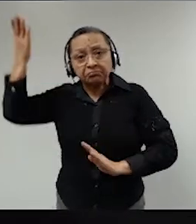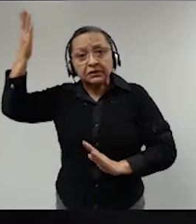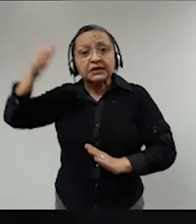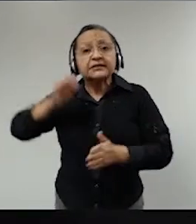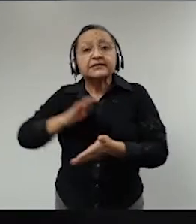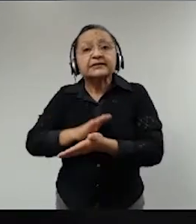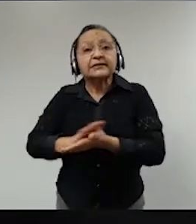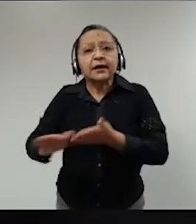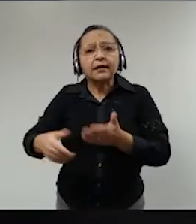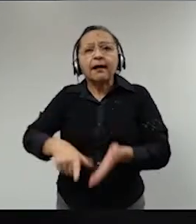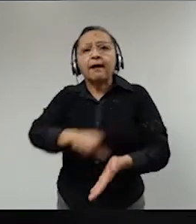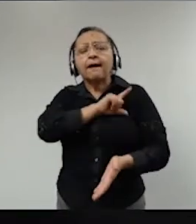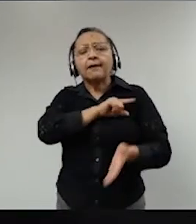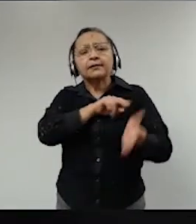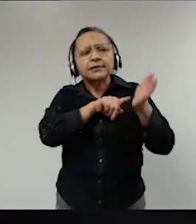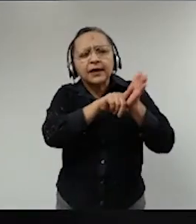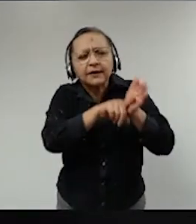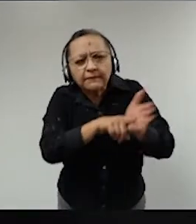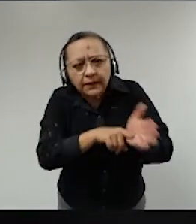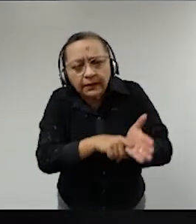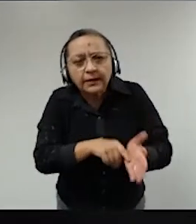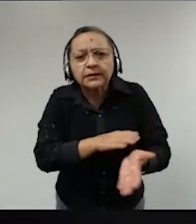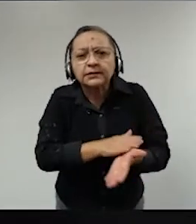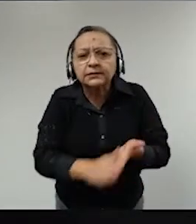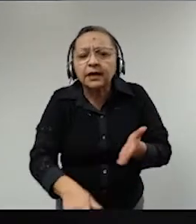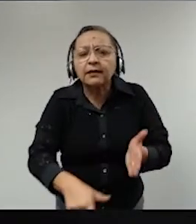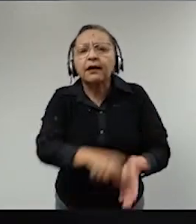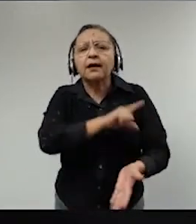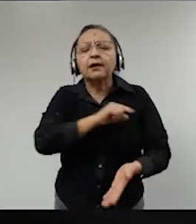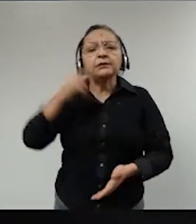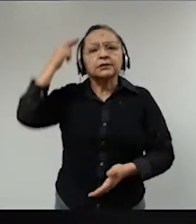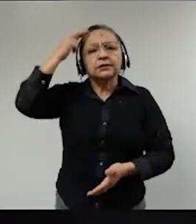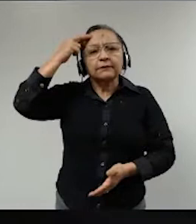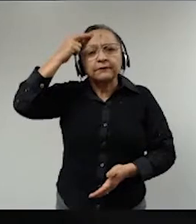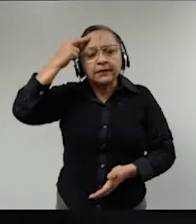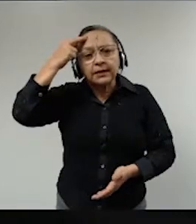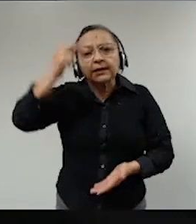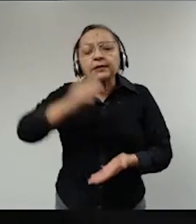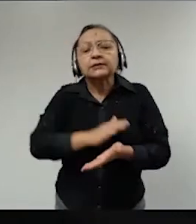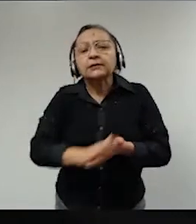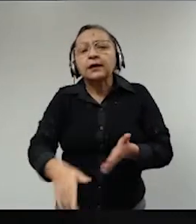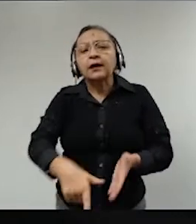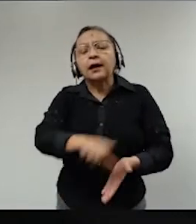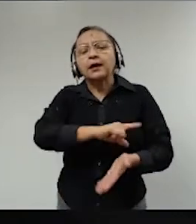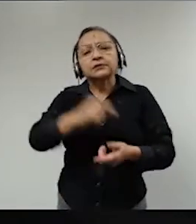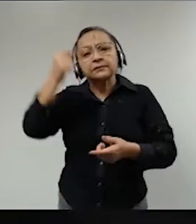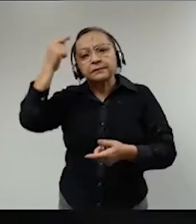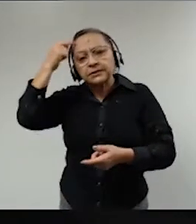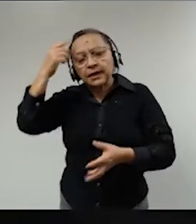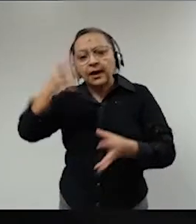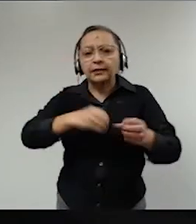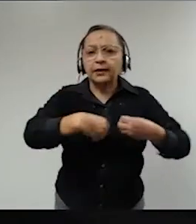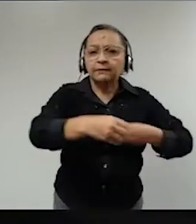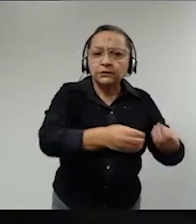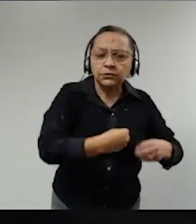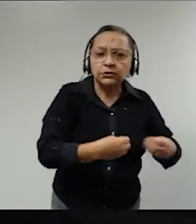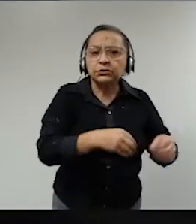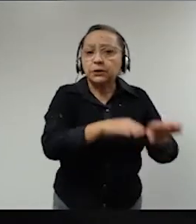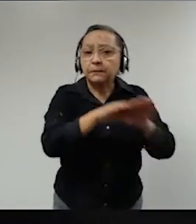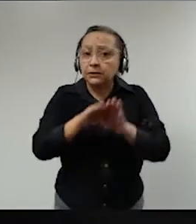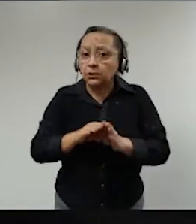a devida reflexão, levando a possível, por exemplo, flexibilização excessiva de padrões de